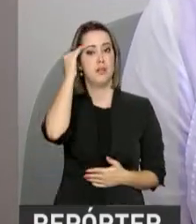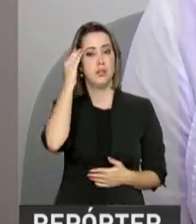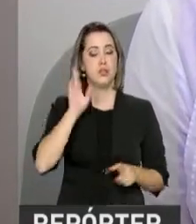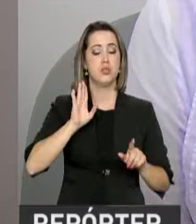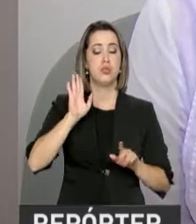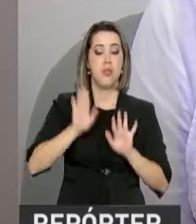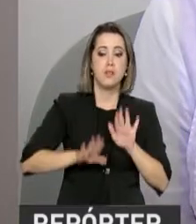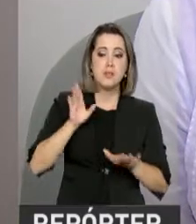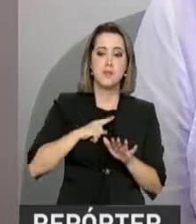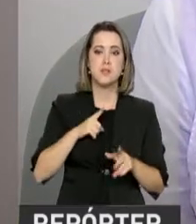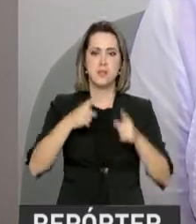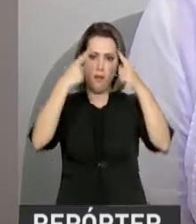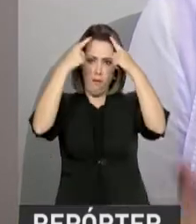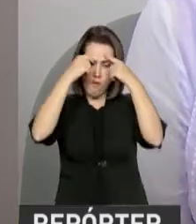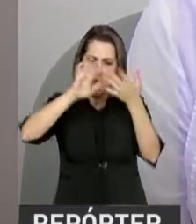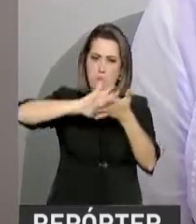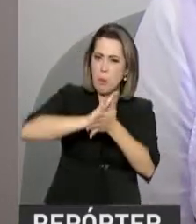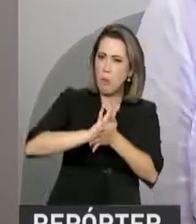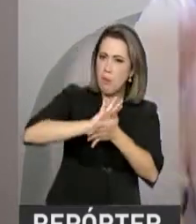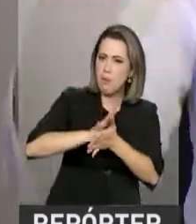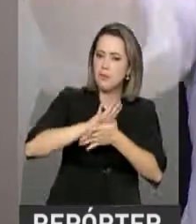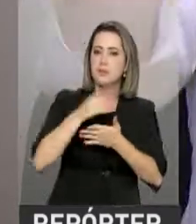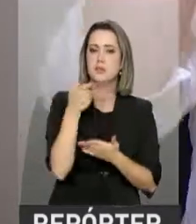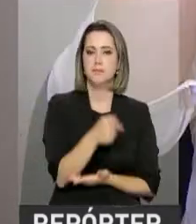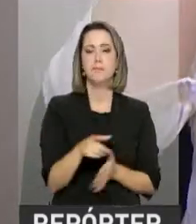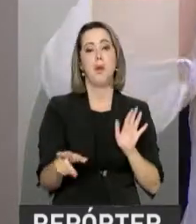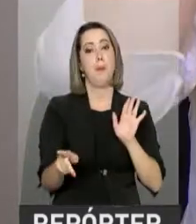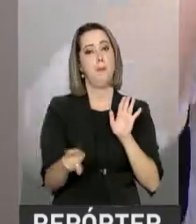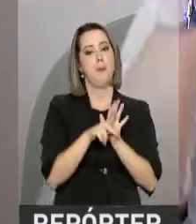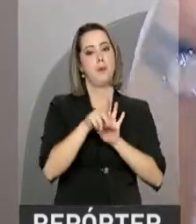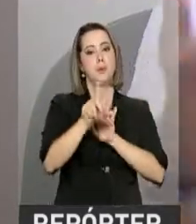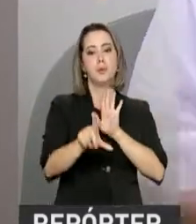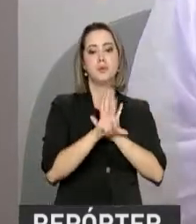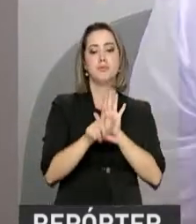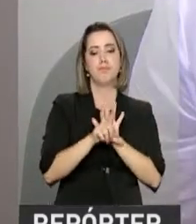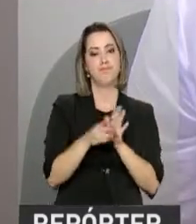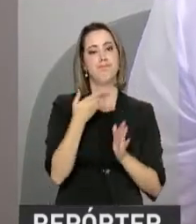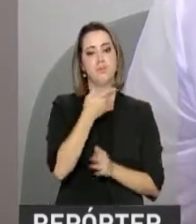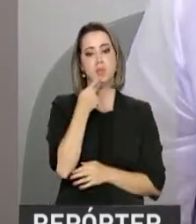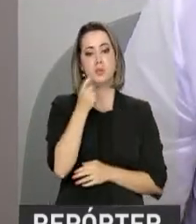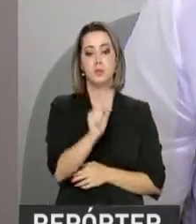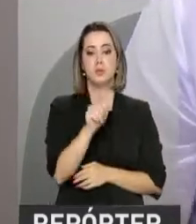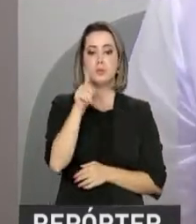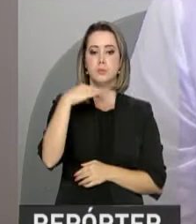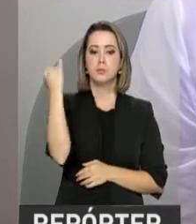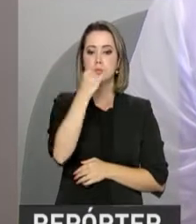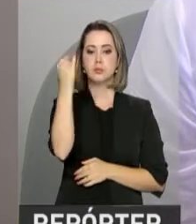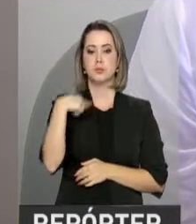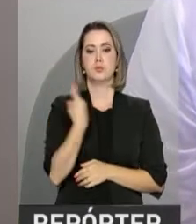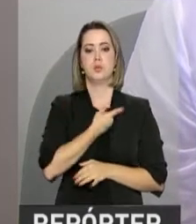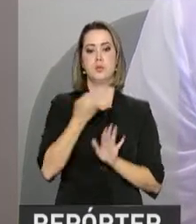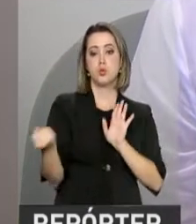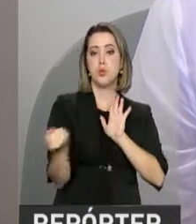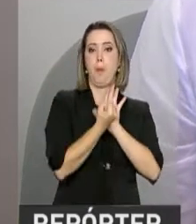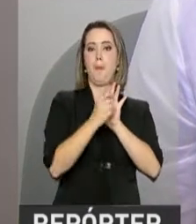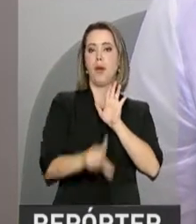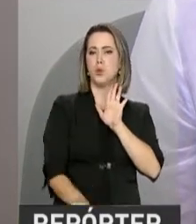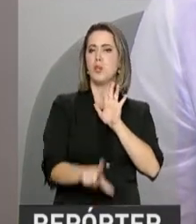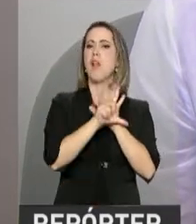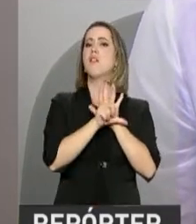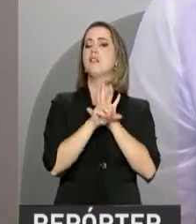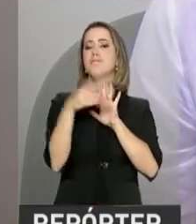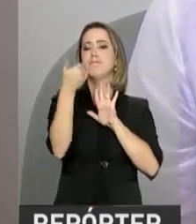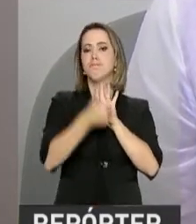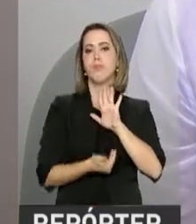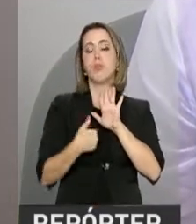atos de violência física na própria lei define dessa maneira então é importante é você ter um marco regulatório porque